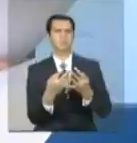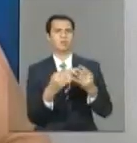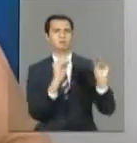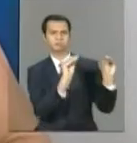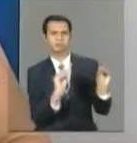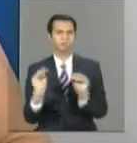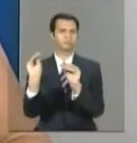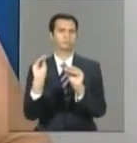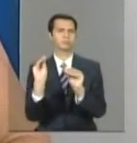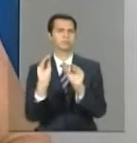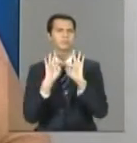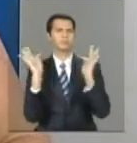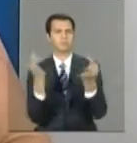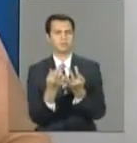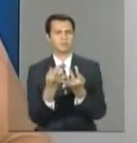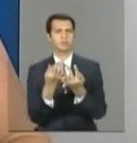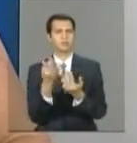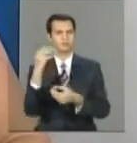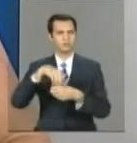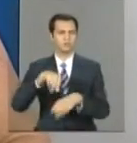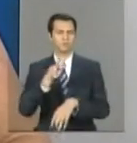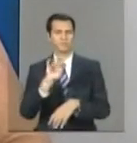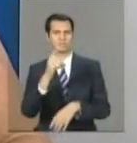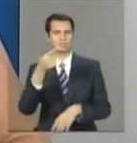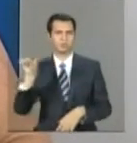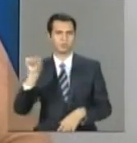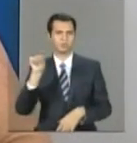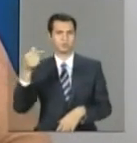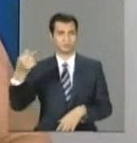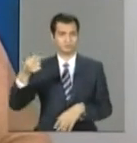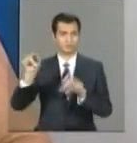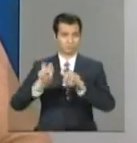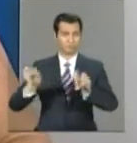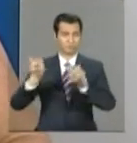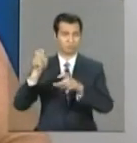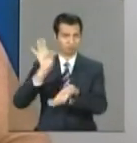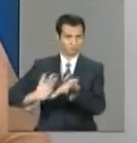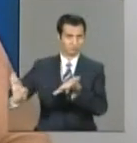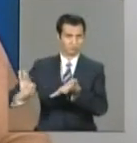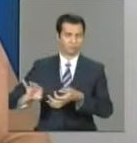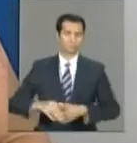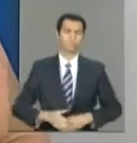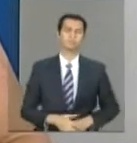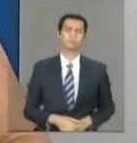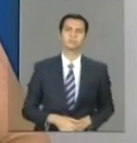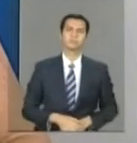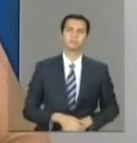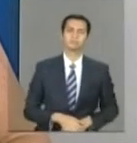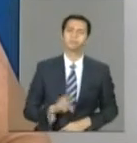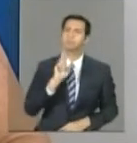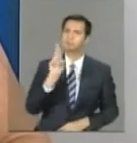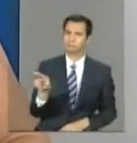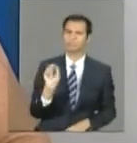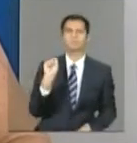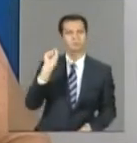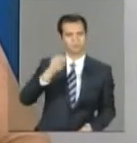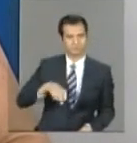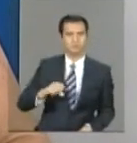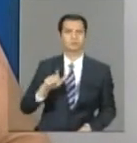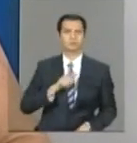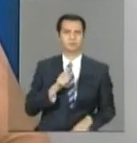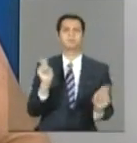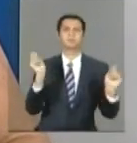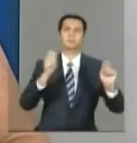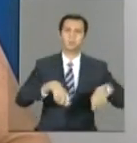7. Bom, na versão 7 tem a previsão, sim, de transferência